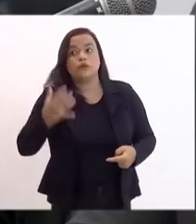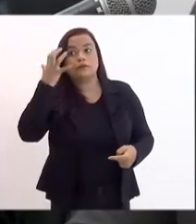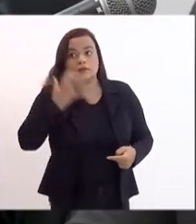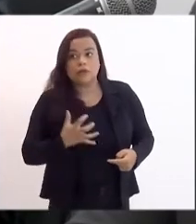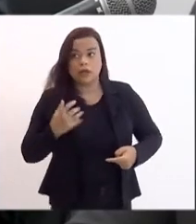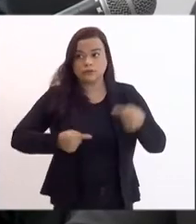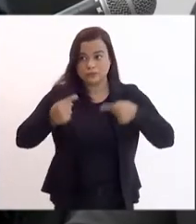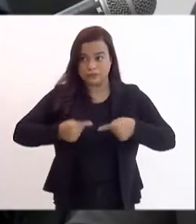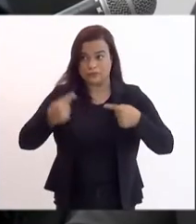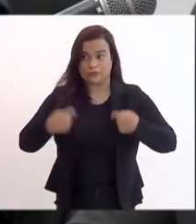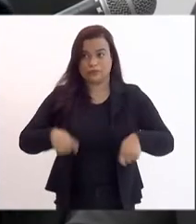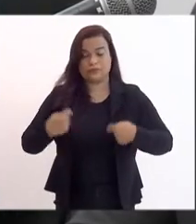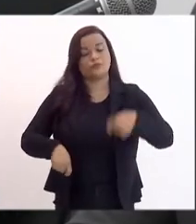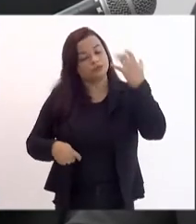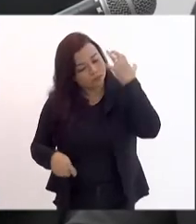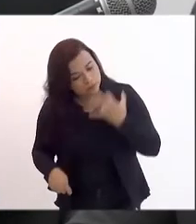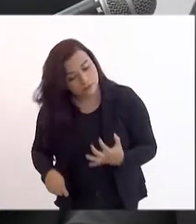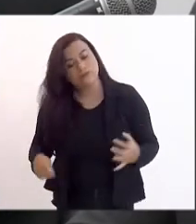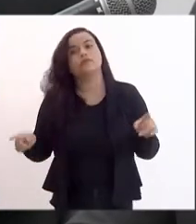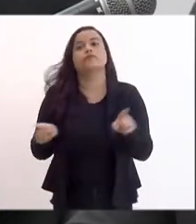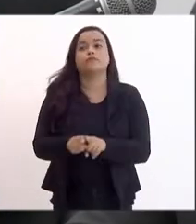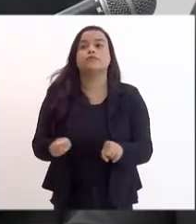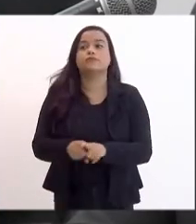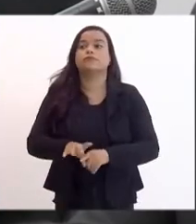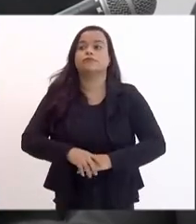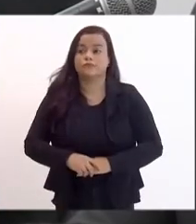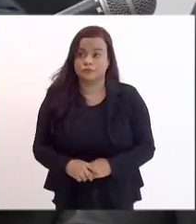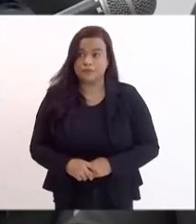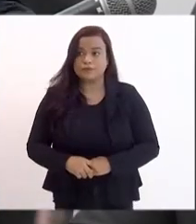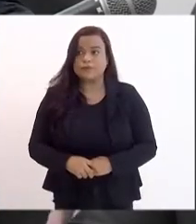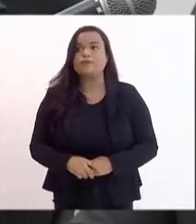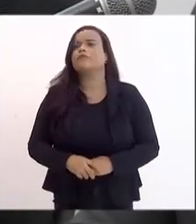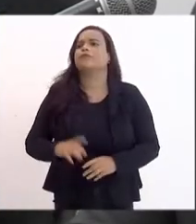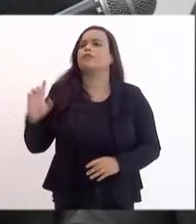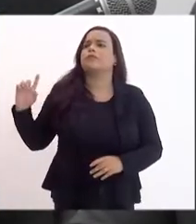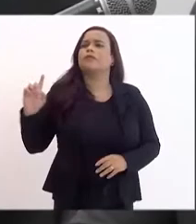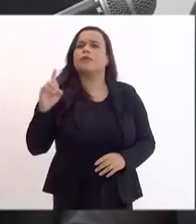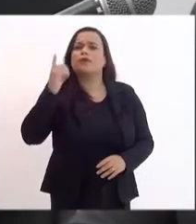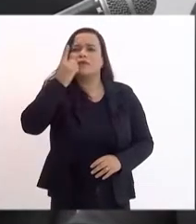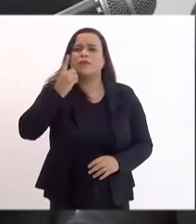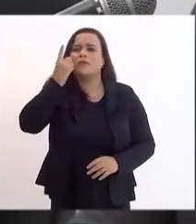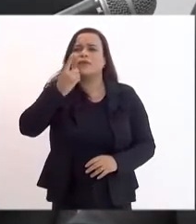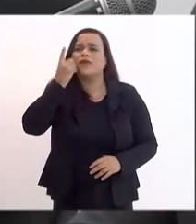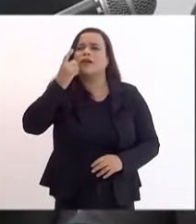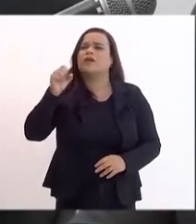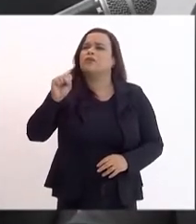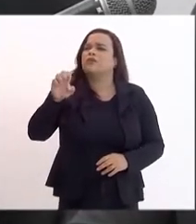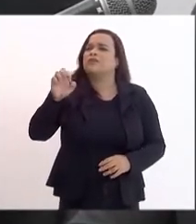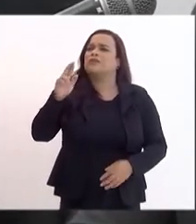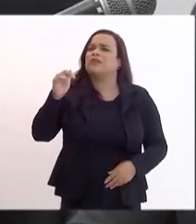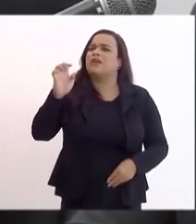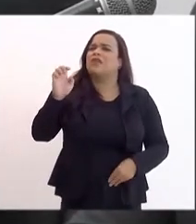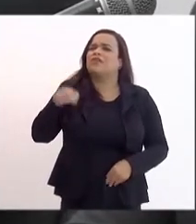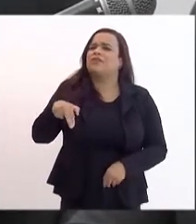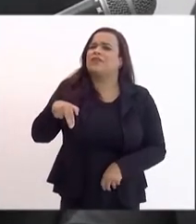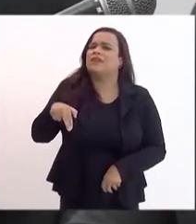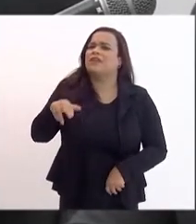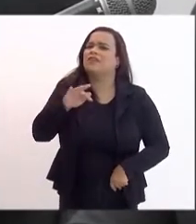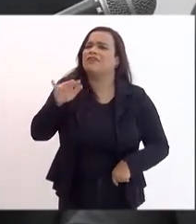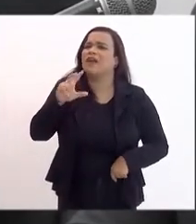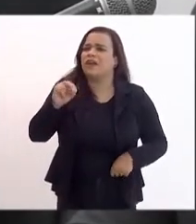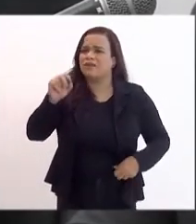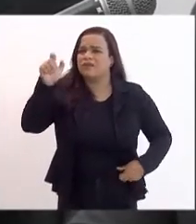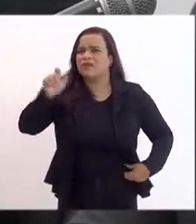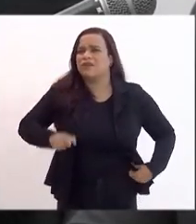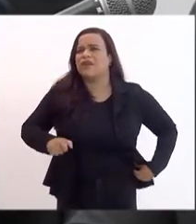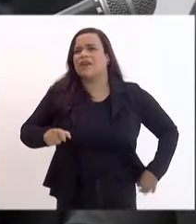discussão. E o que foi feito ontem, colocar o deputado Flávio Serafini, que não tem nada a ver, é o relator da matéria, o que é o presidente do...